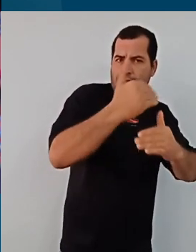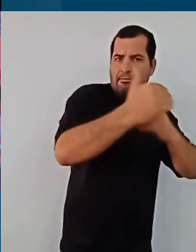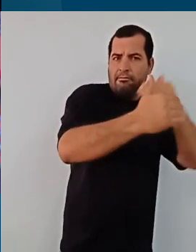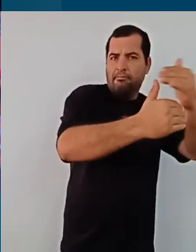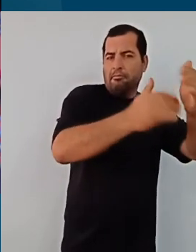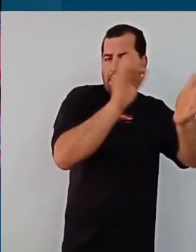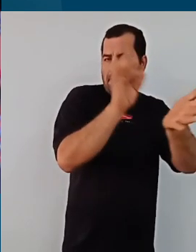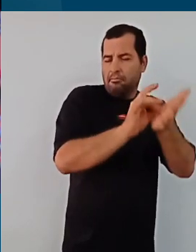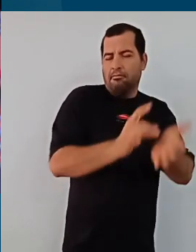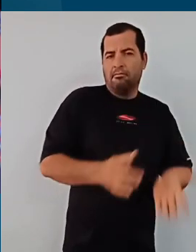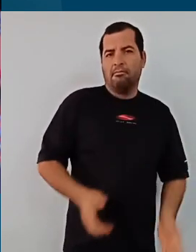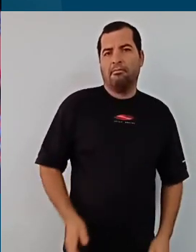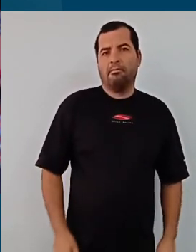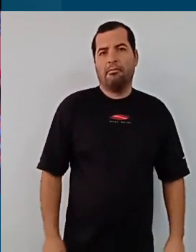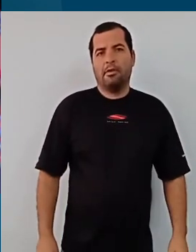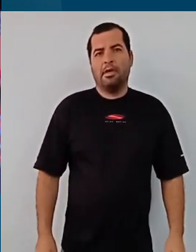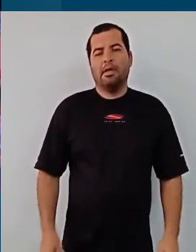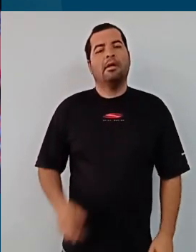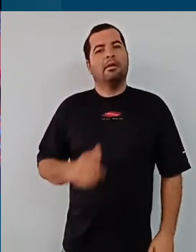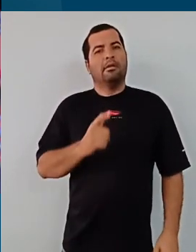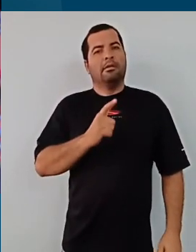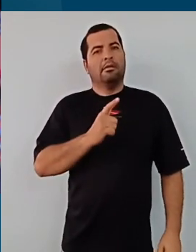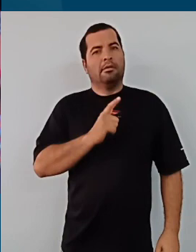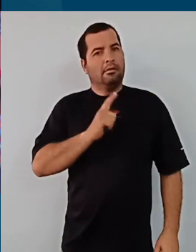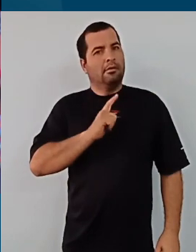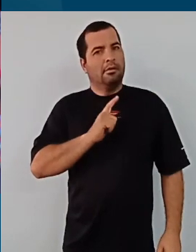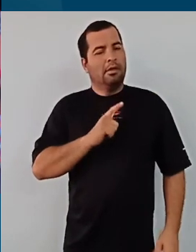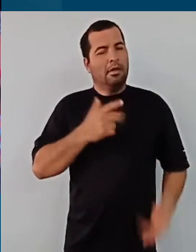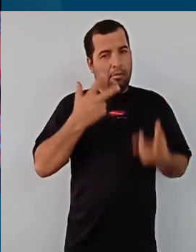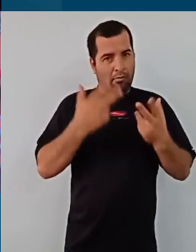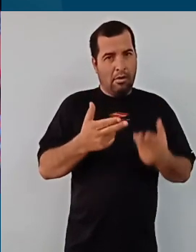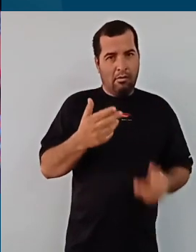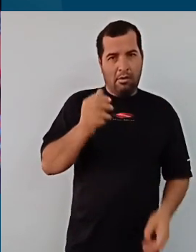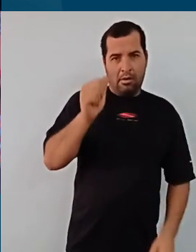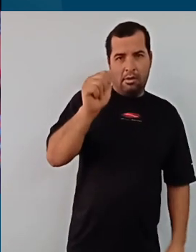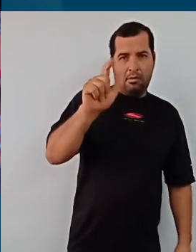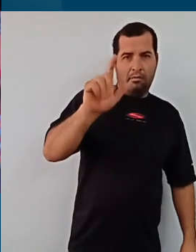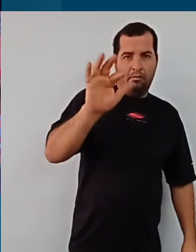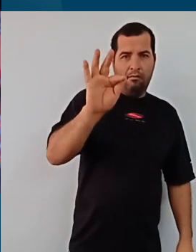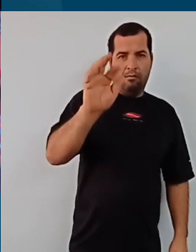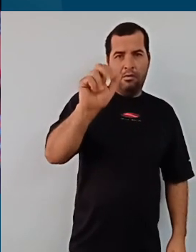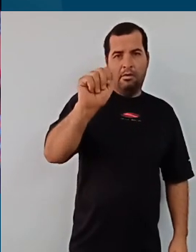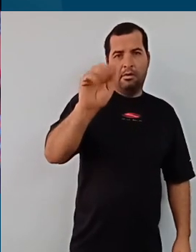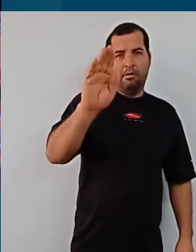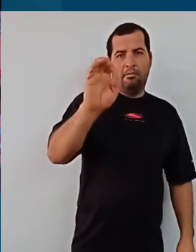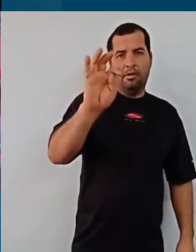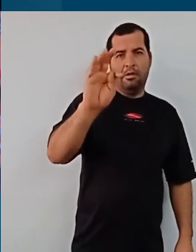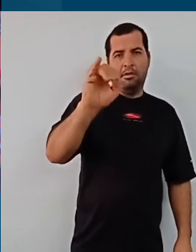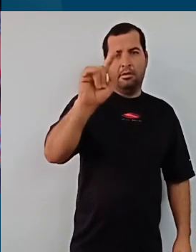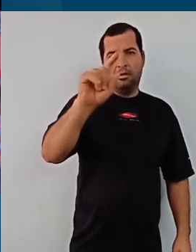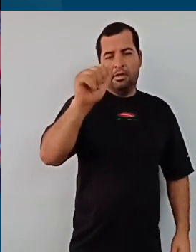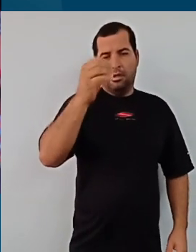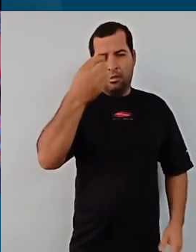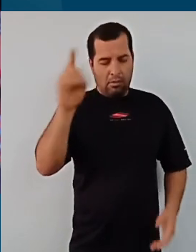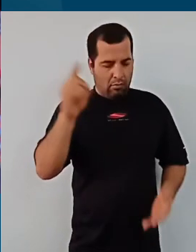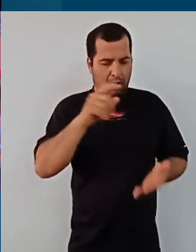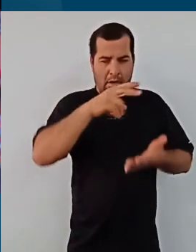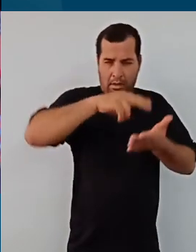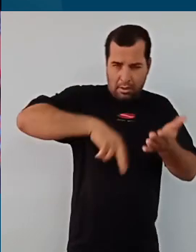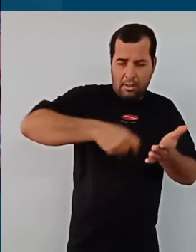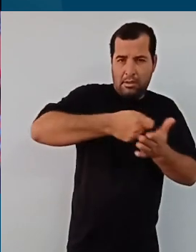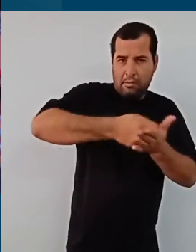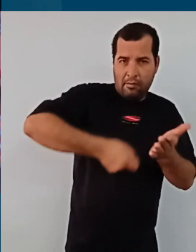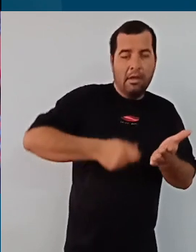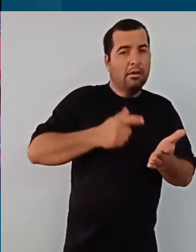Então, o que dá, mesmo em relação, por exemplo, à alfabetização, né, quando a gente pensa que a base deixa ali, né,